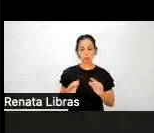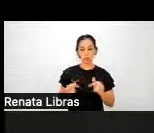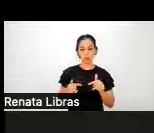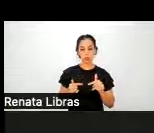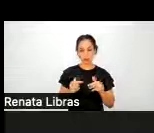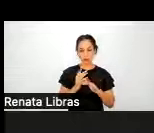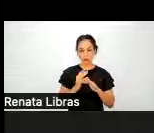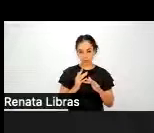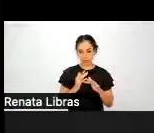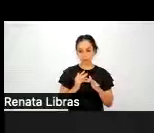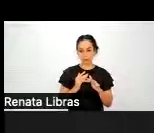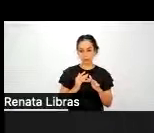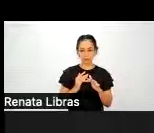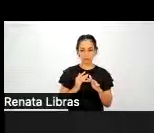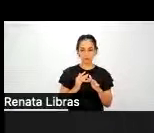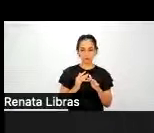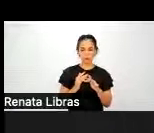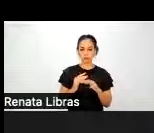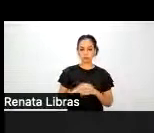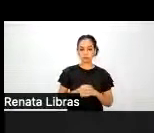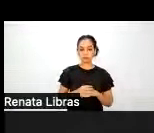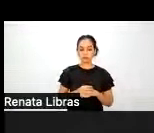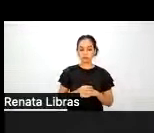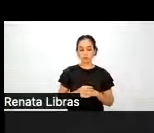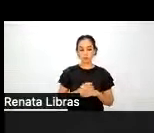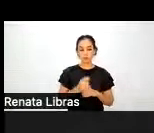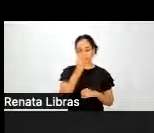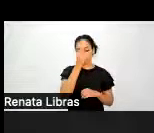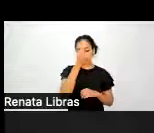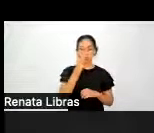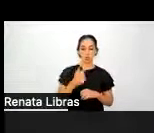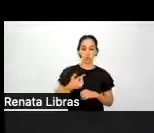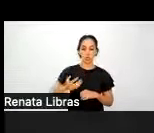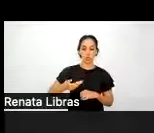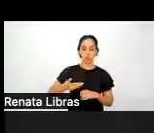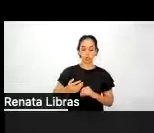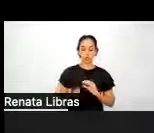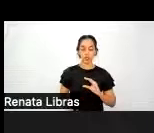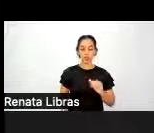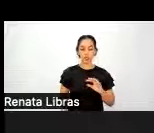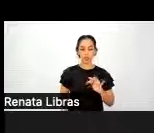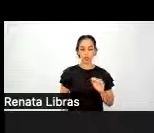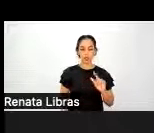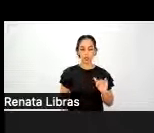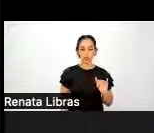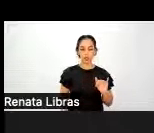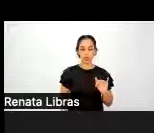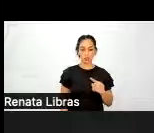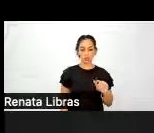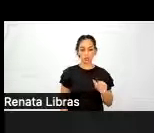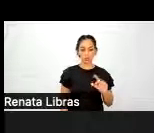o urbanismo dessa atuação faseada. A ideia do catalisador, ou seja, o Cidade da Gente, quando ele propõe